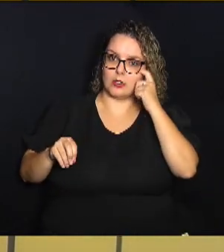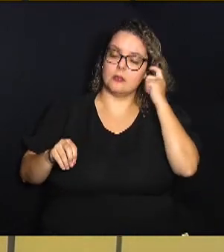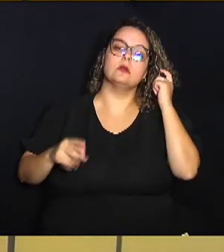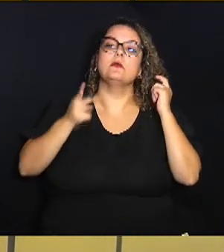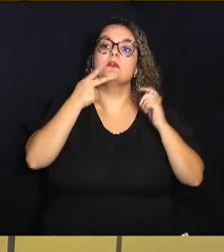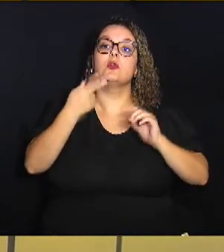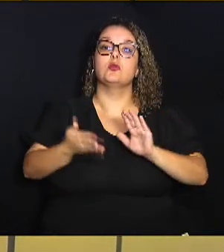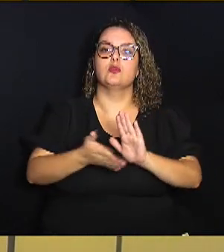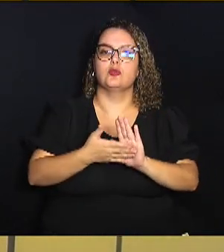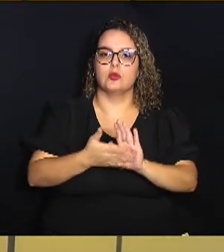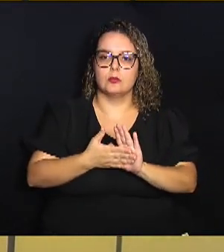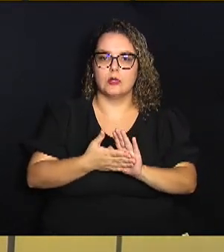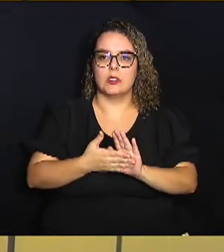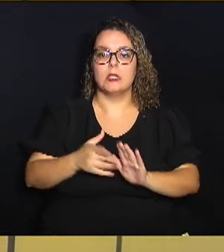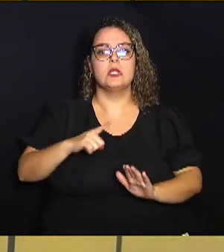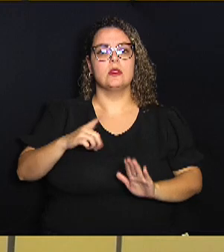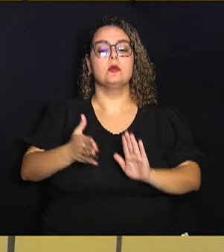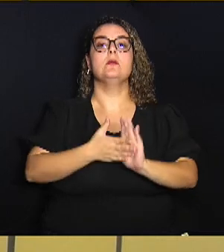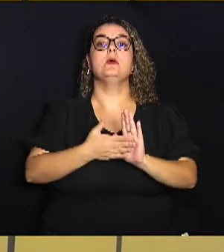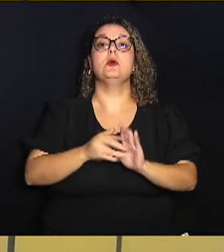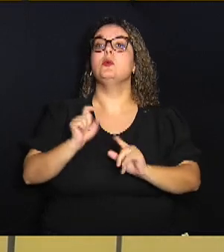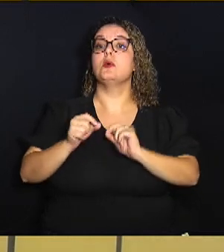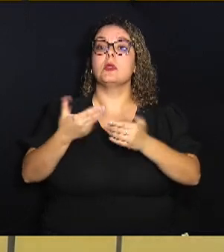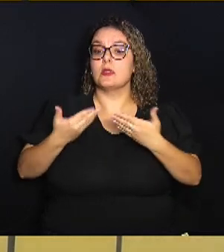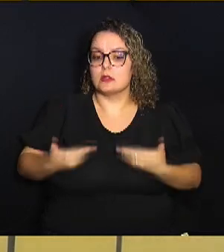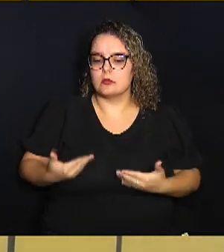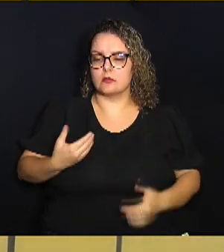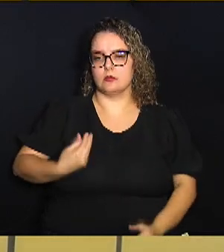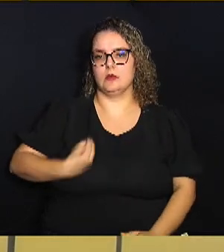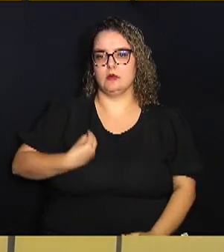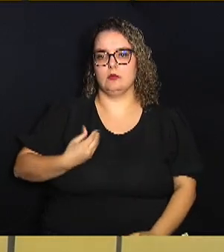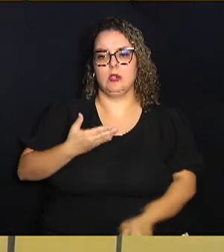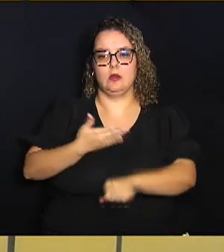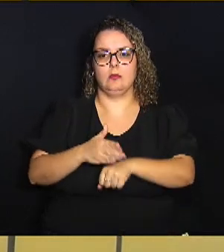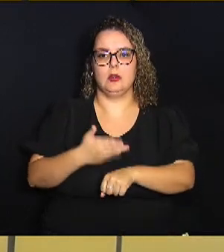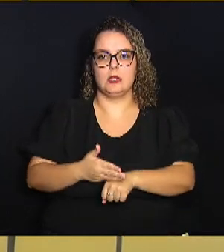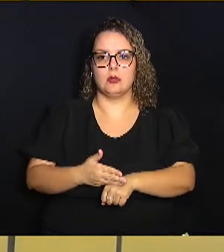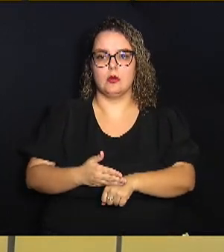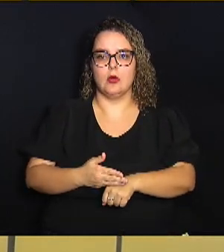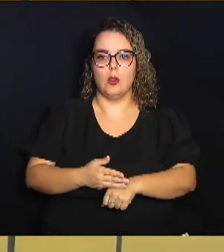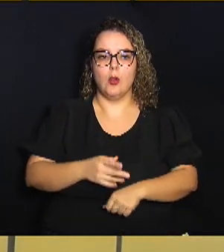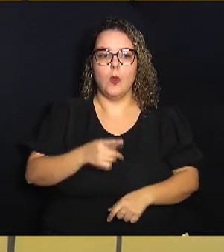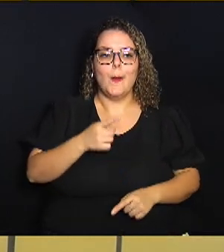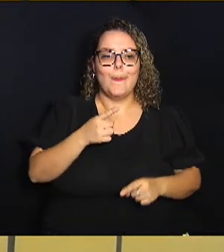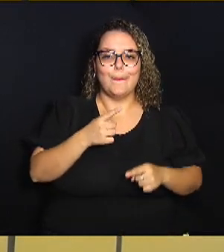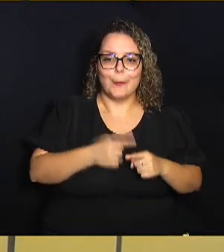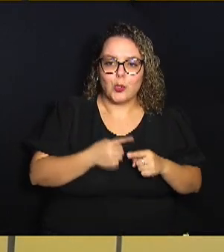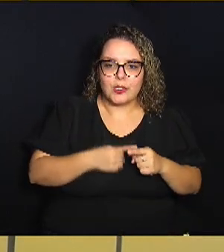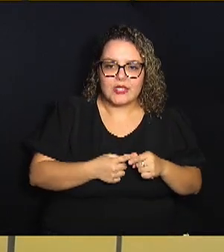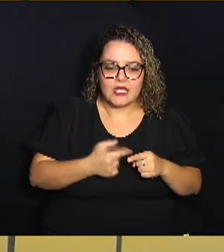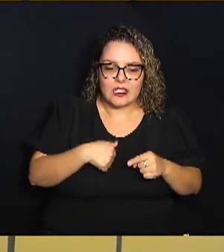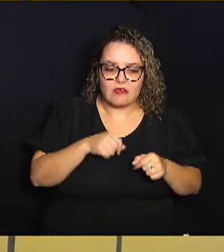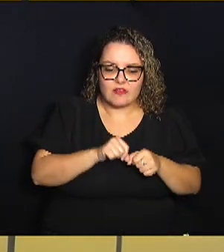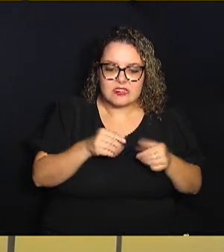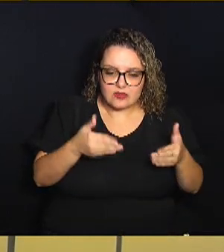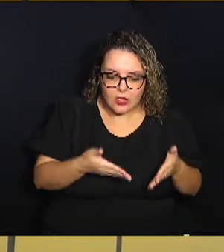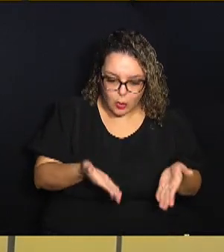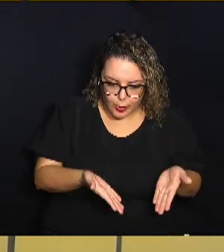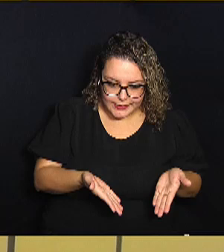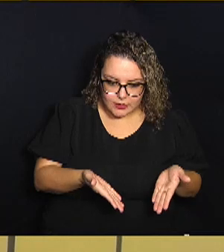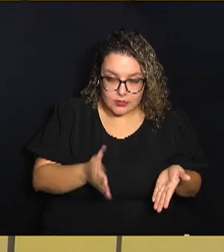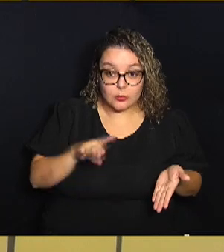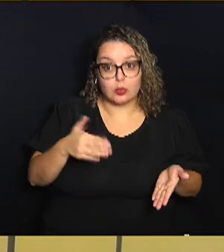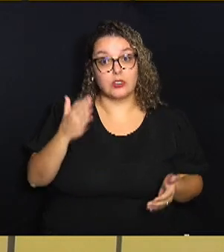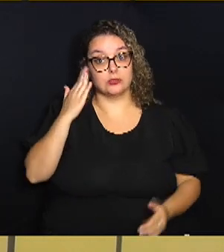propósito. E aí tem o propósito de o que eu quero para minha vida, mas tem o propósito prático de para que eu estou fazendo o que eu estou fazendo agora. Quando eu entendo,